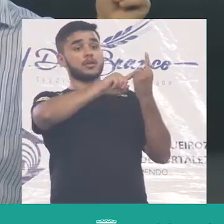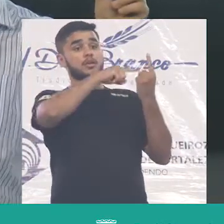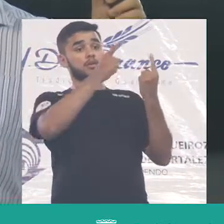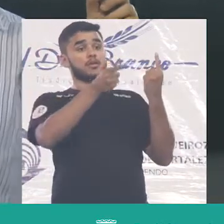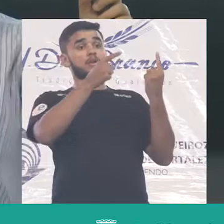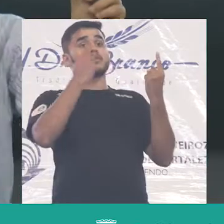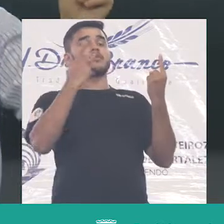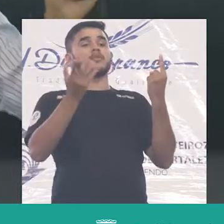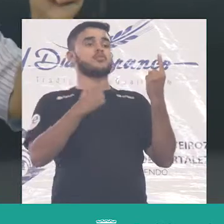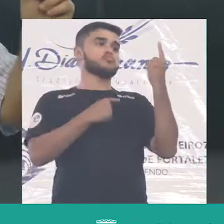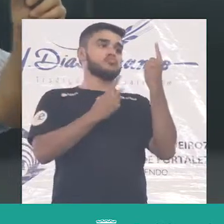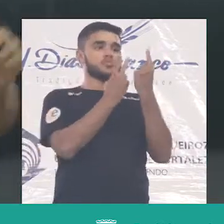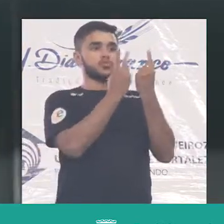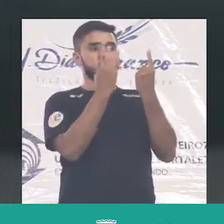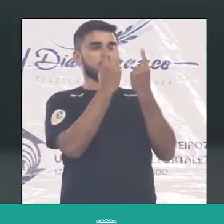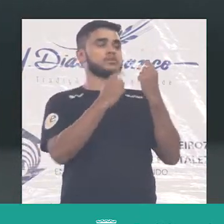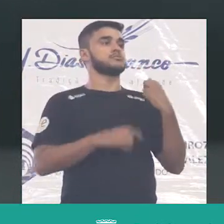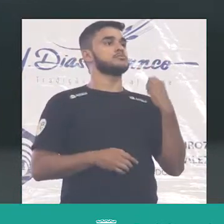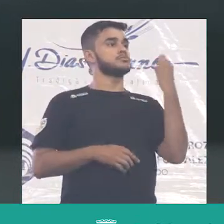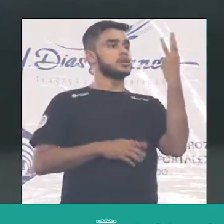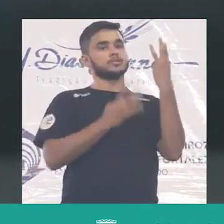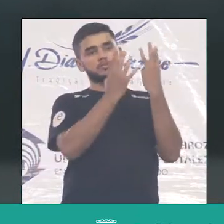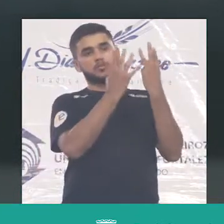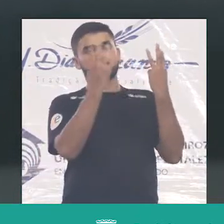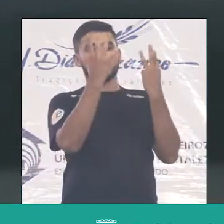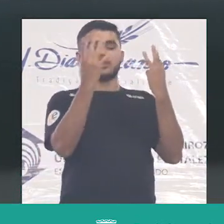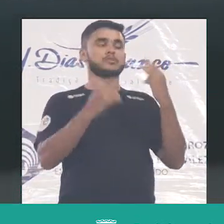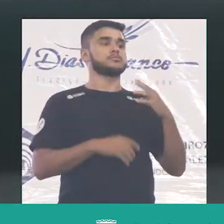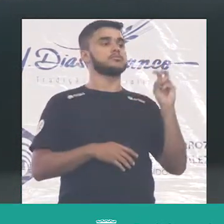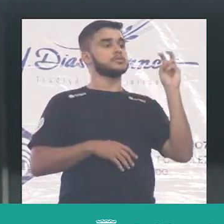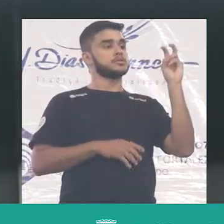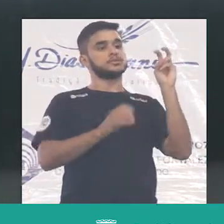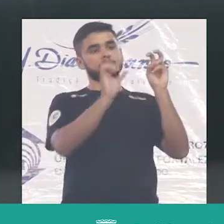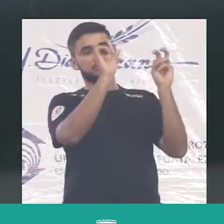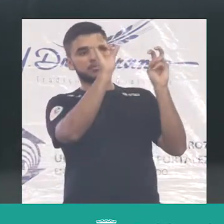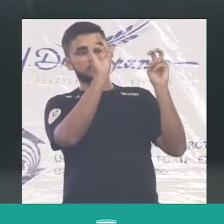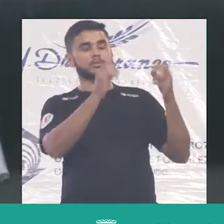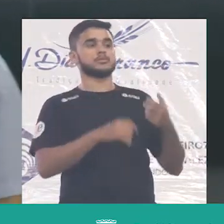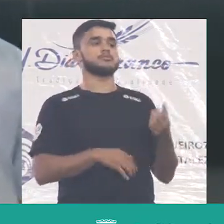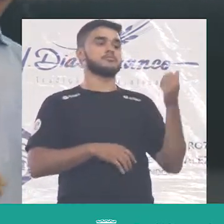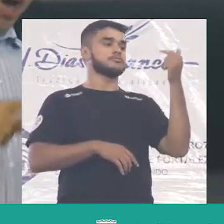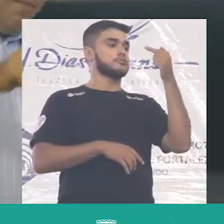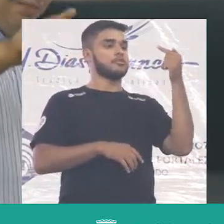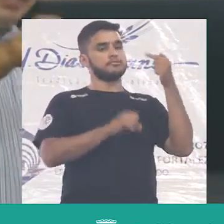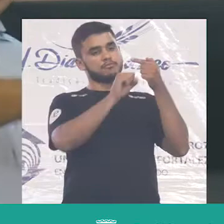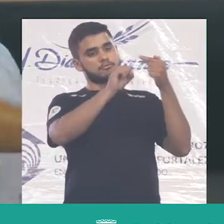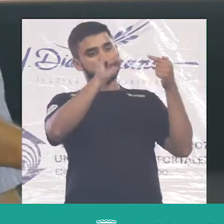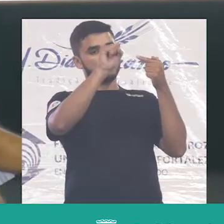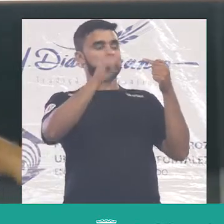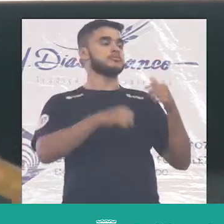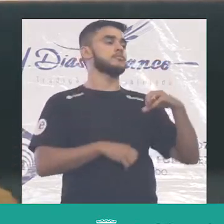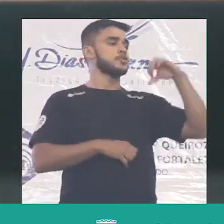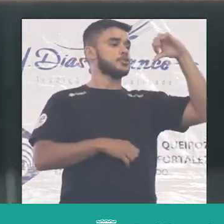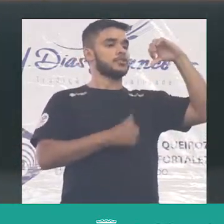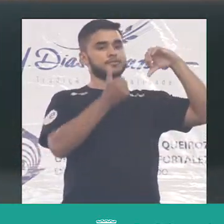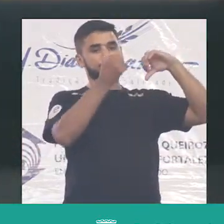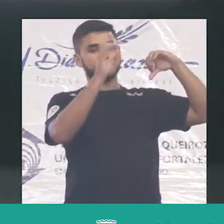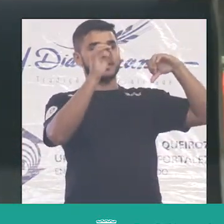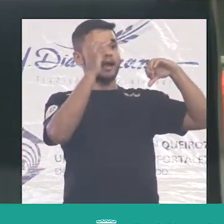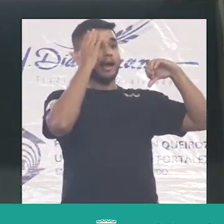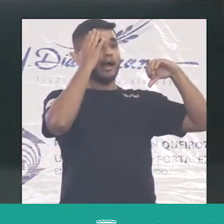pelo seu sucessor e bota na frente. Isso aí facilita. Ó, sabe essa questão